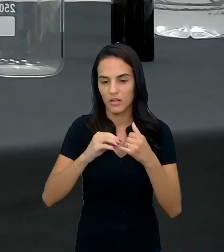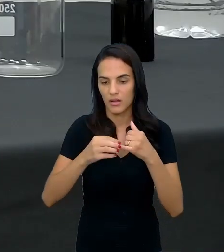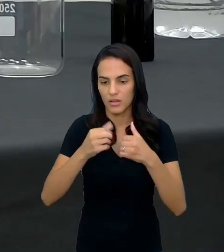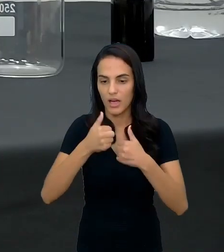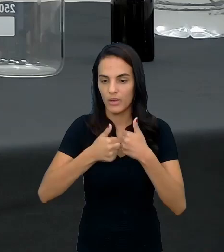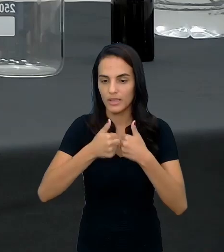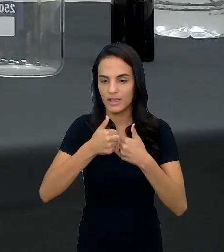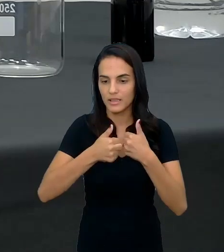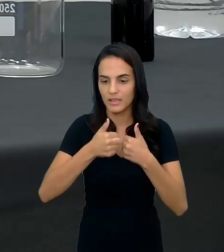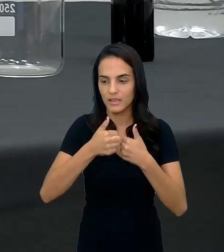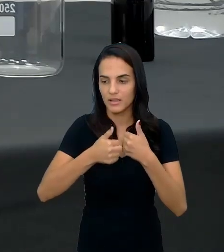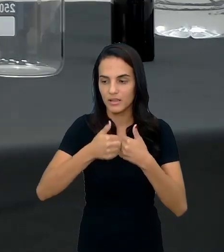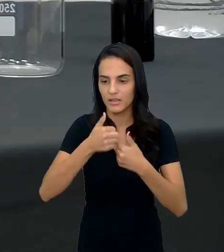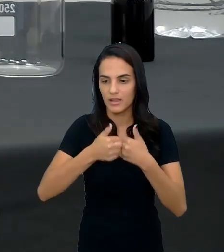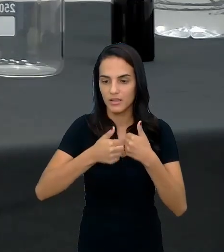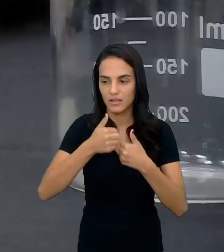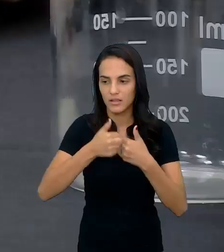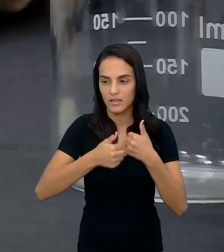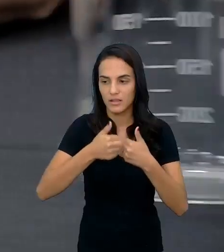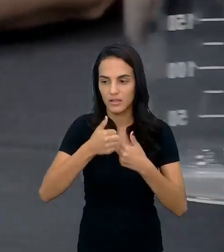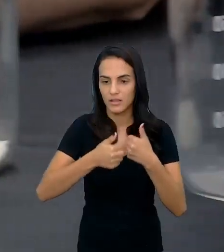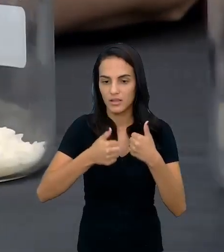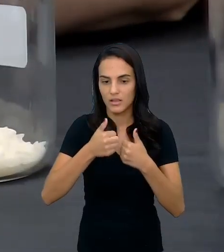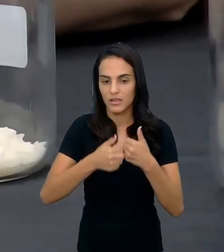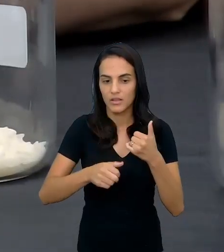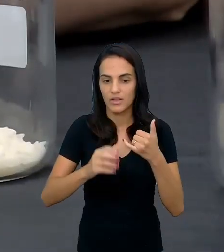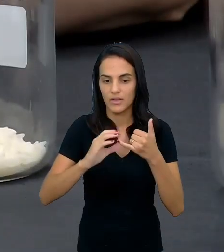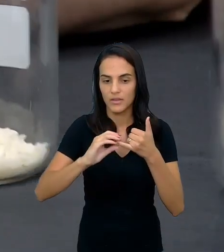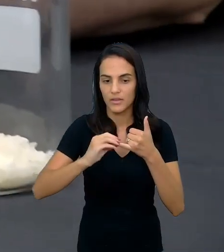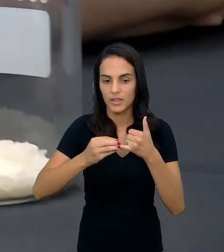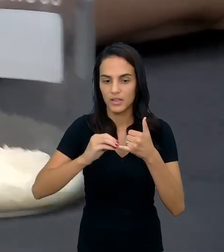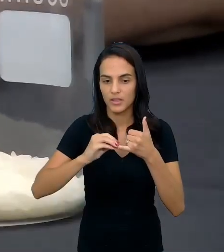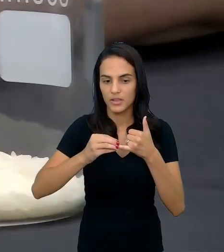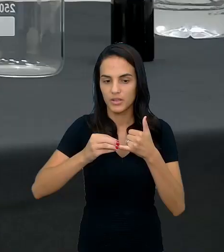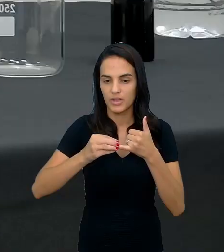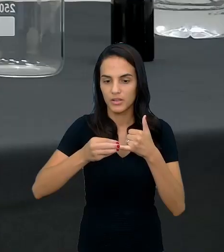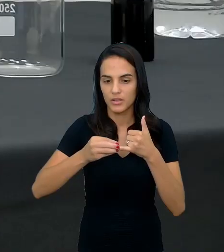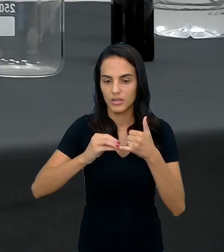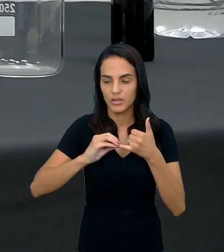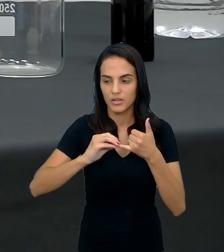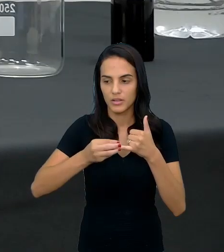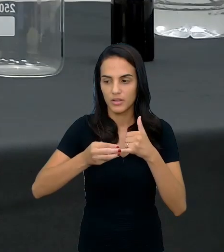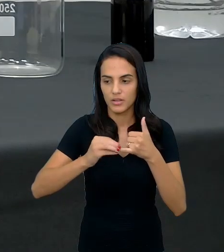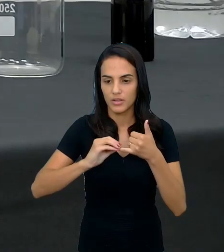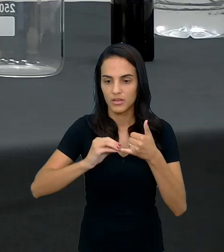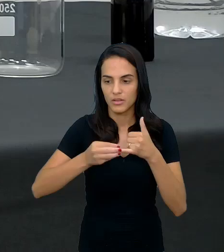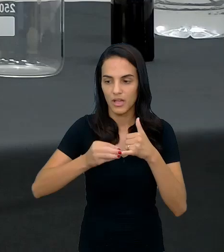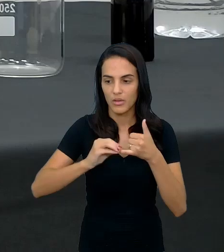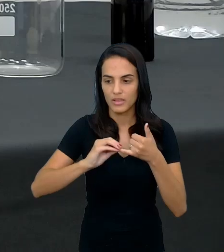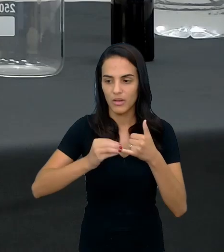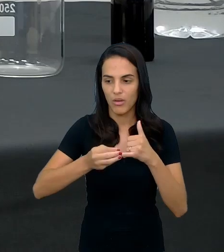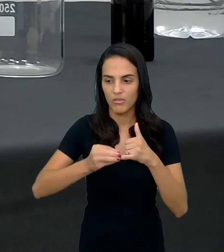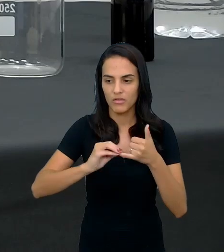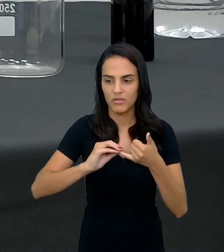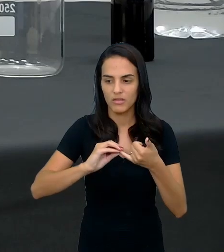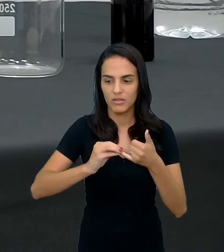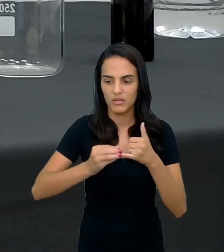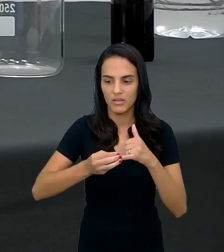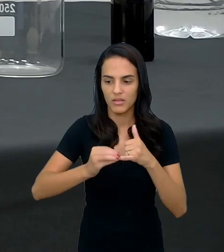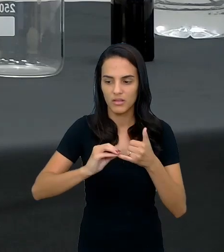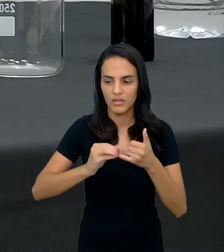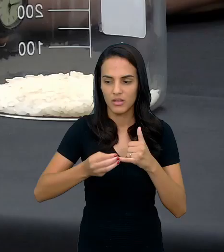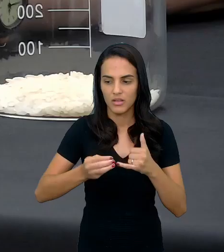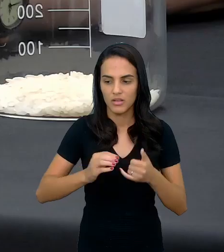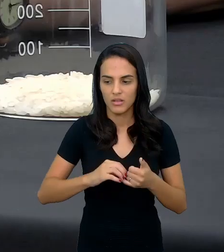de arroz nesse becker. Esse outro eu coloquei aqui, olha, um pouquinho de feijão, isso no becker aqui